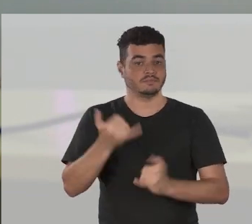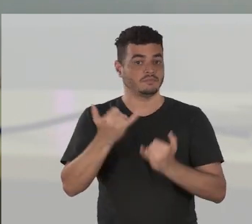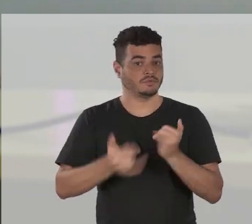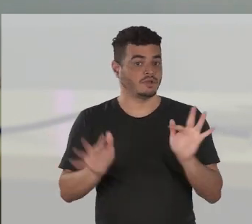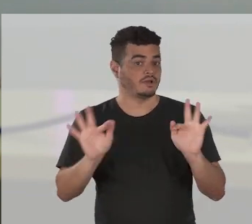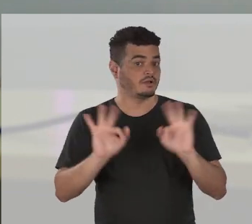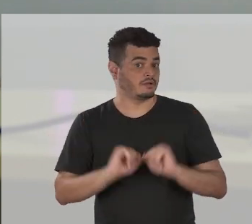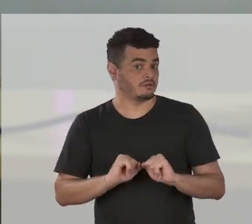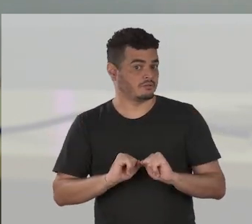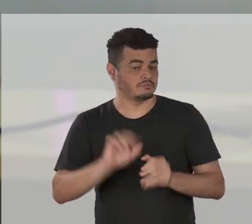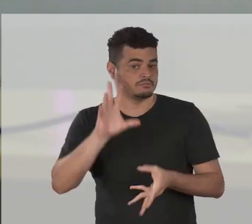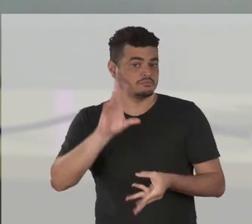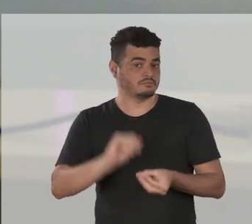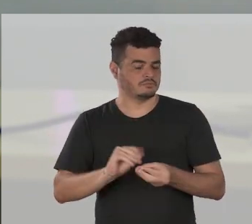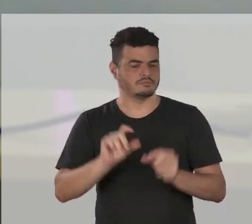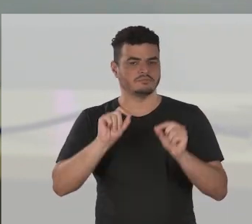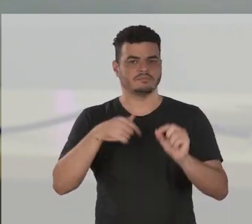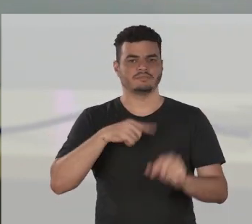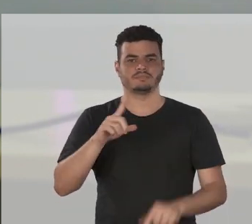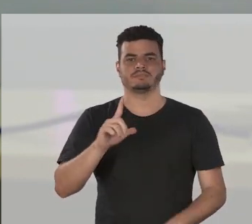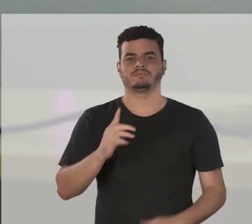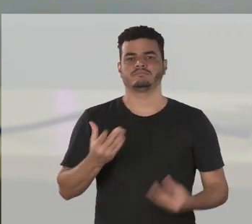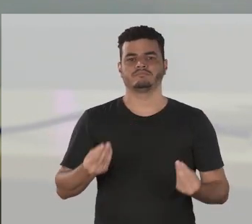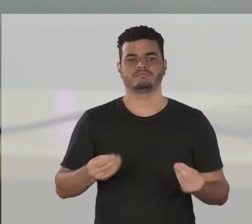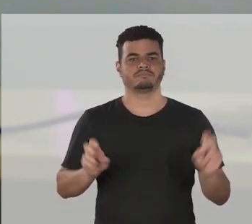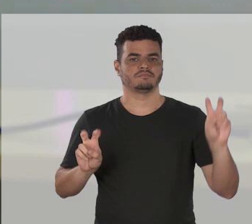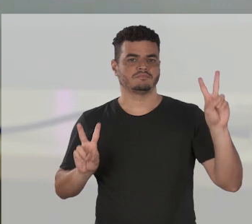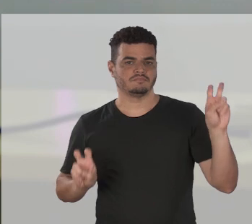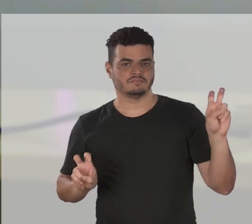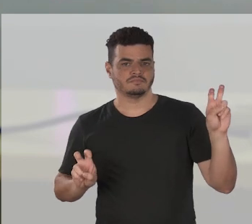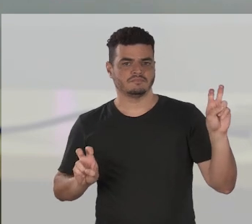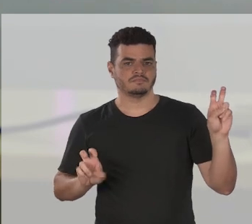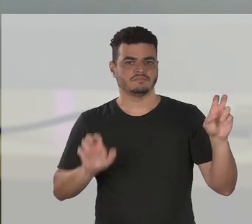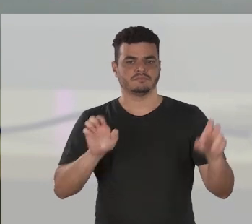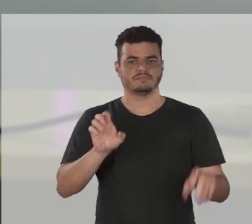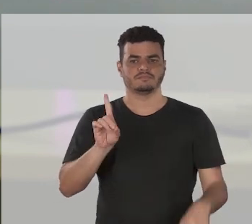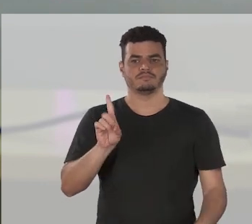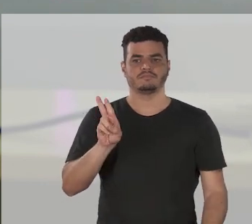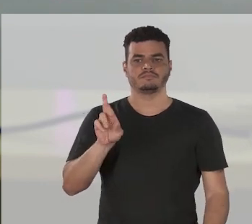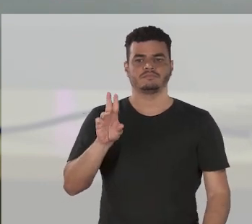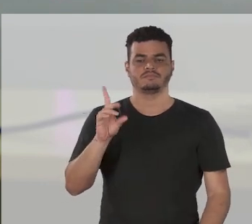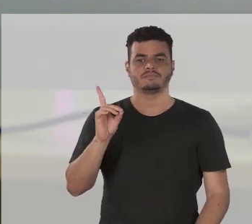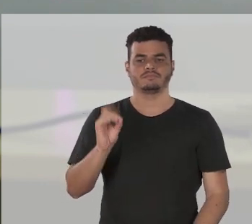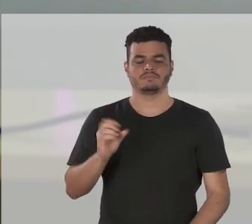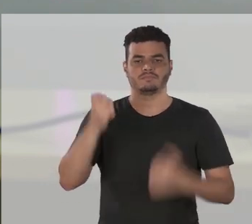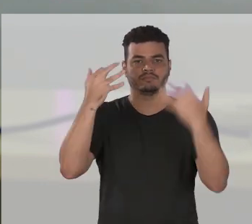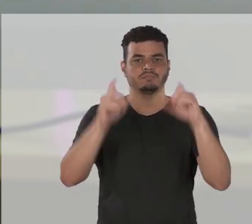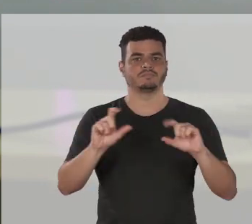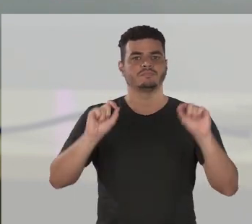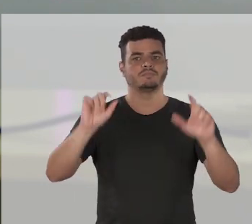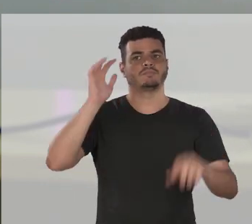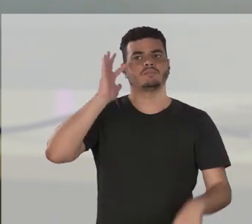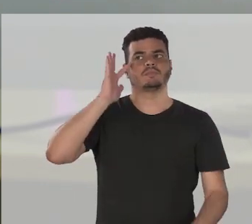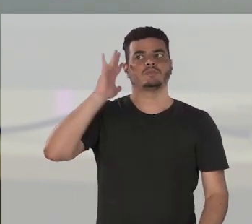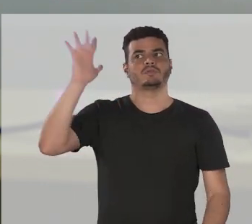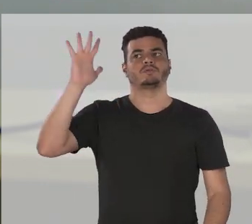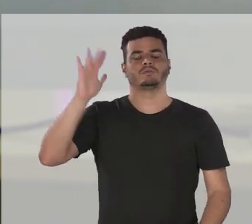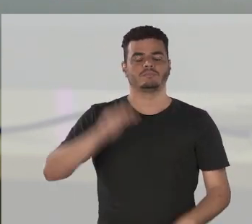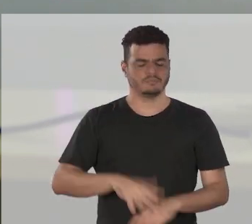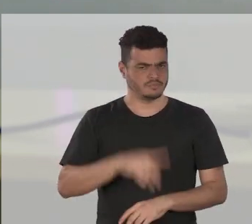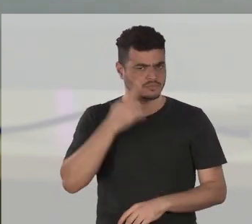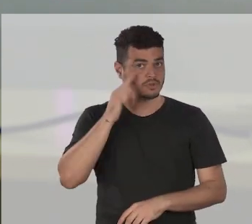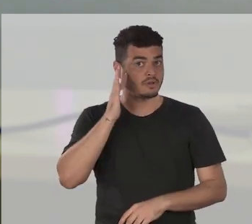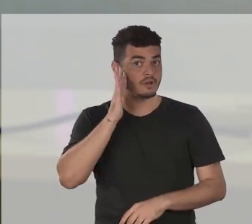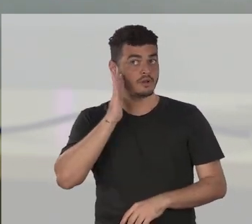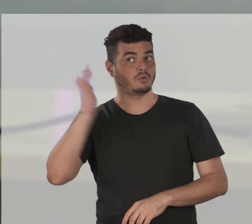finalizar, concluo aqui com os versos do escritor Eduardo Galeano, que fala sobre a utopia. A